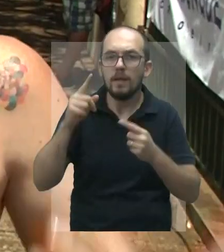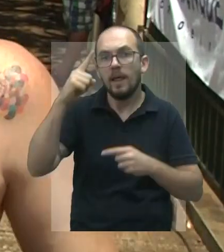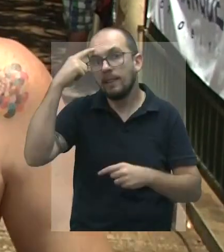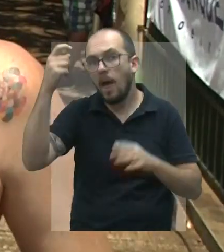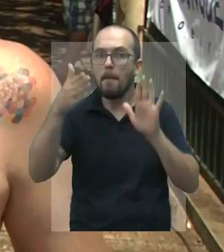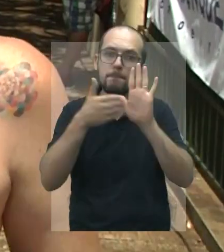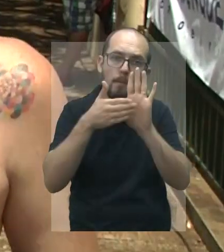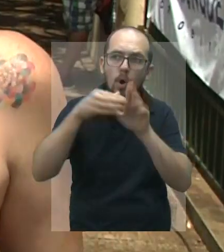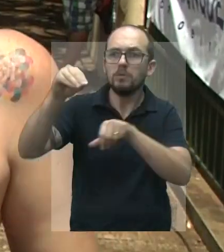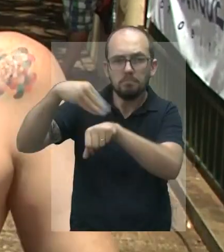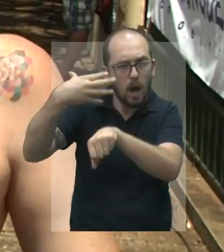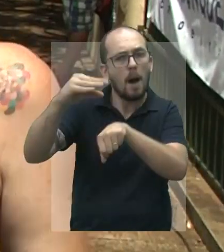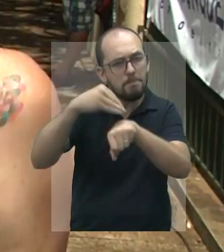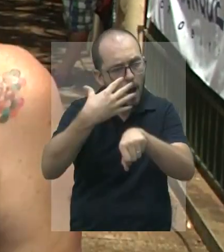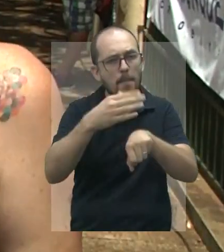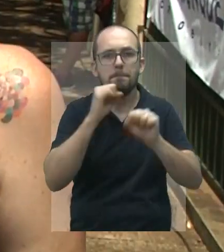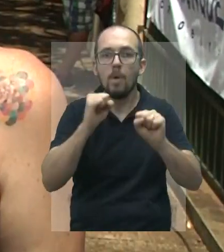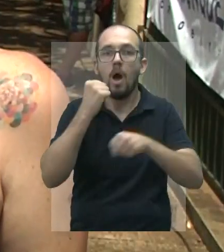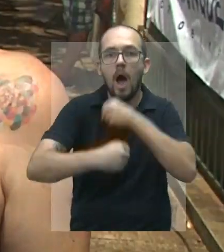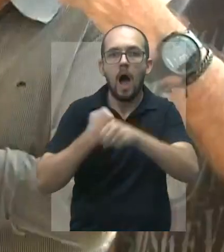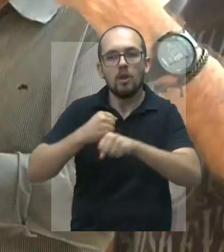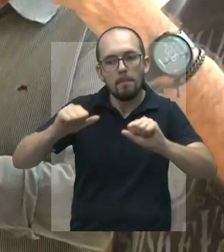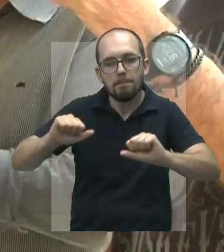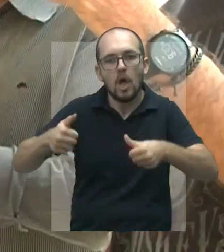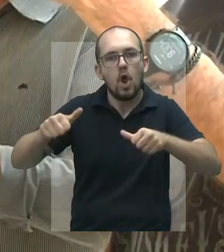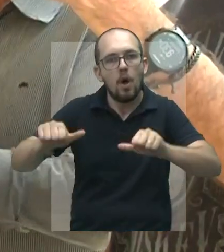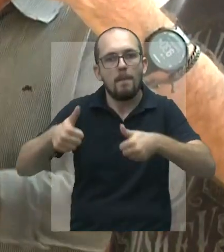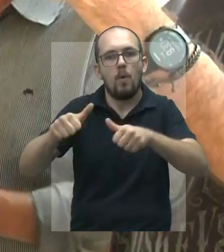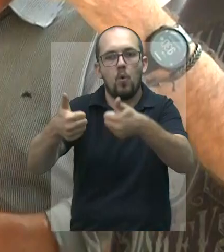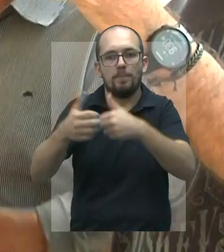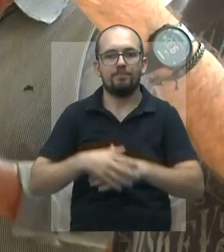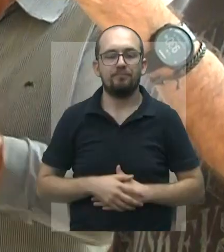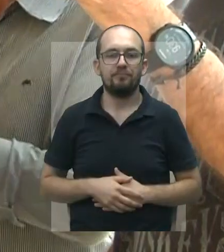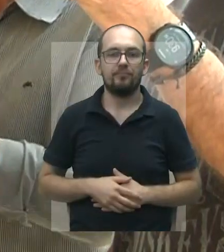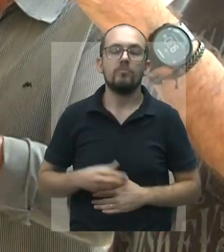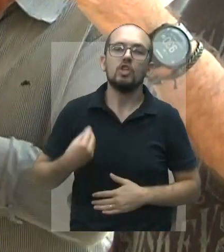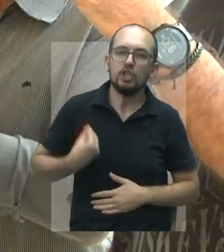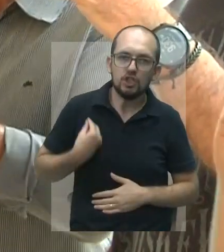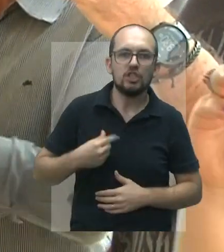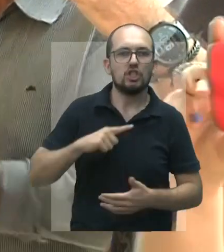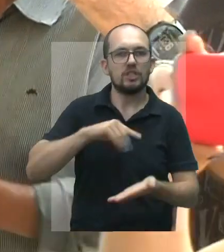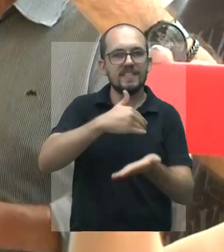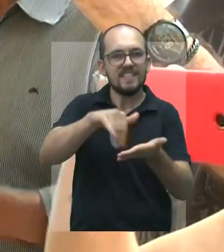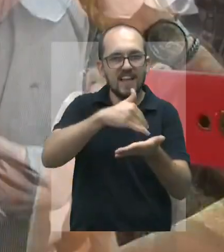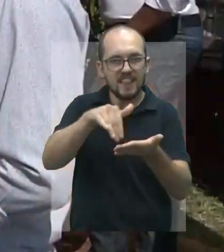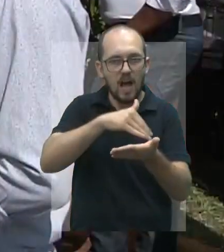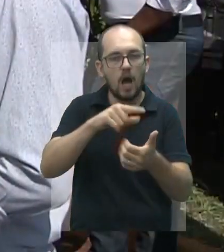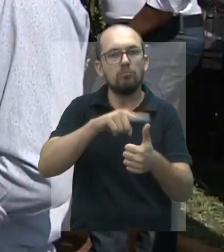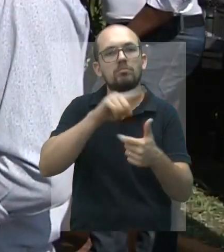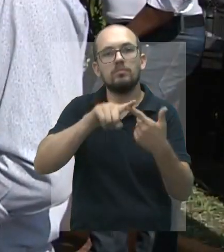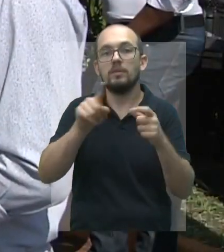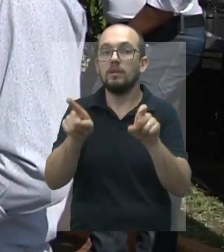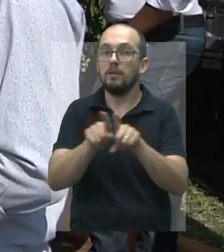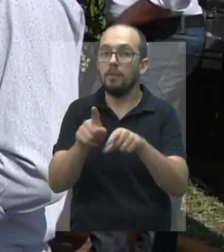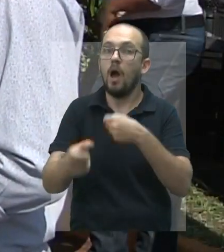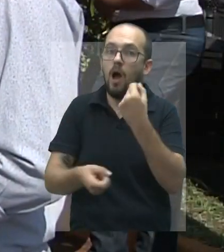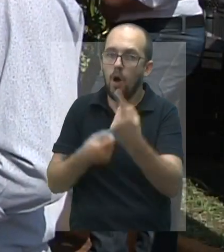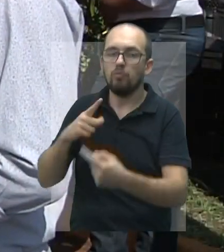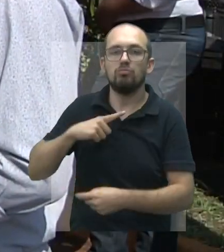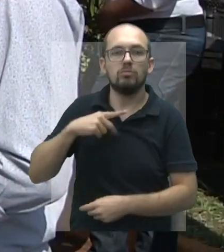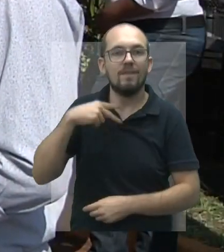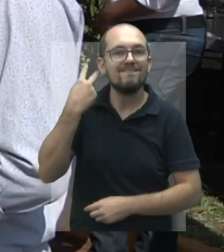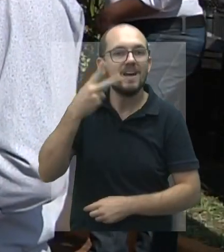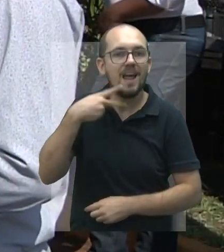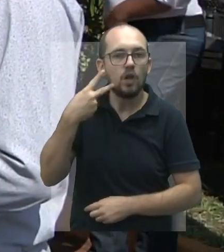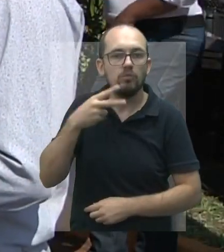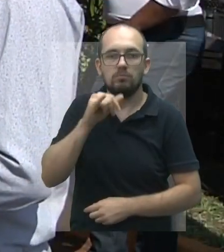ideias, propostas, para que cada ano a gente faça ainda melhor. Além de secretários municipais, o evento contou ainda com a presença dos